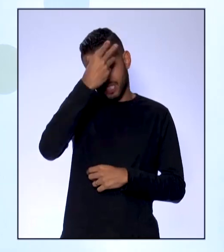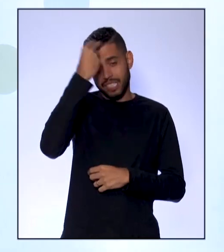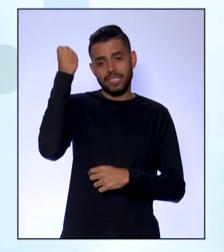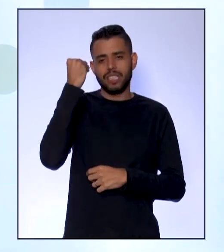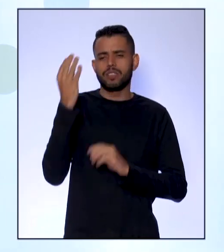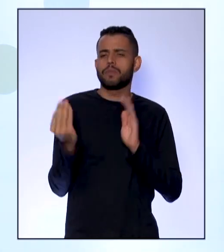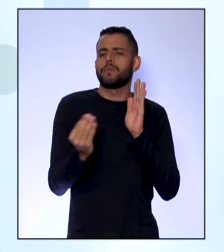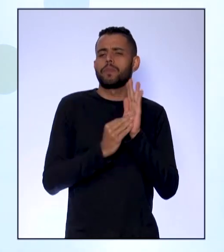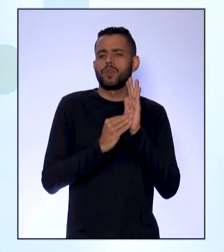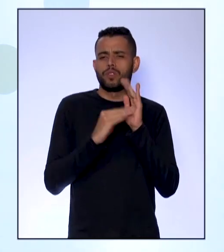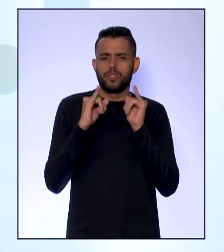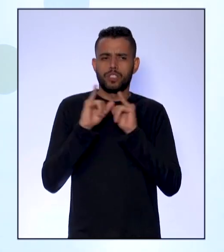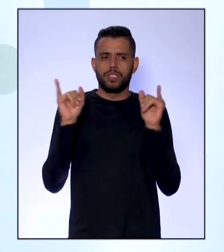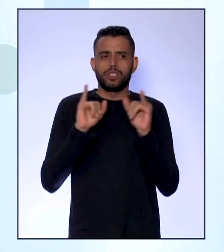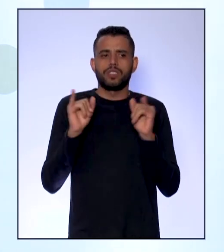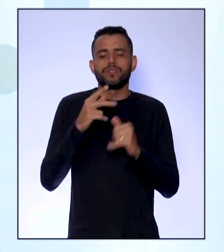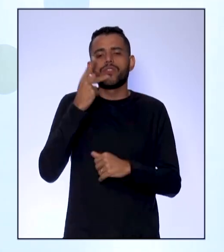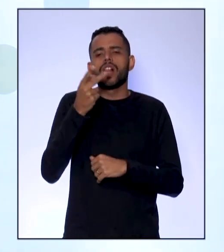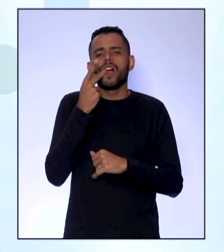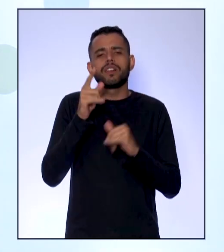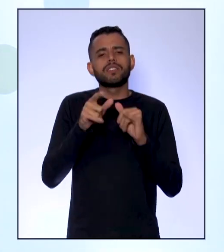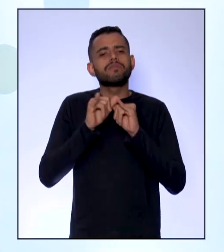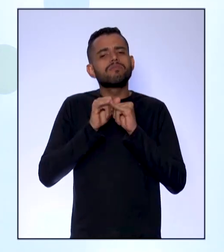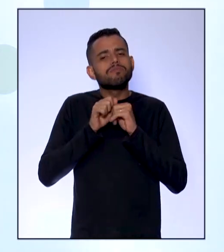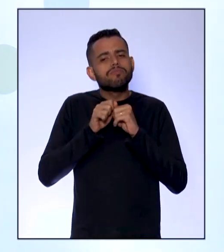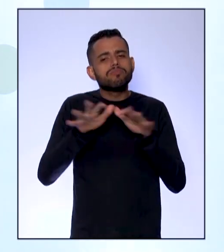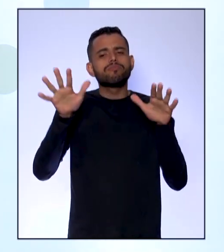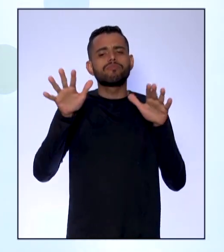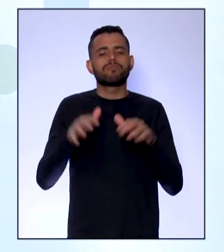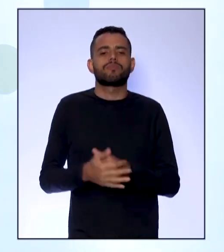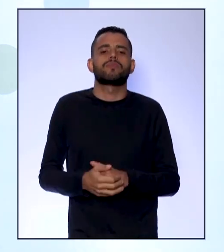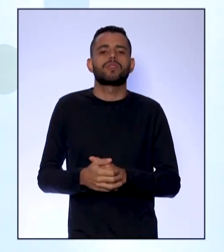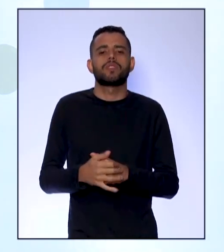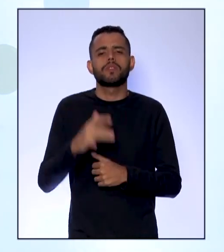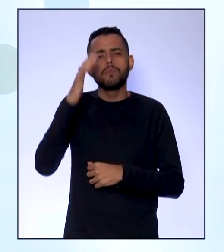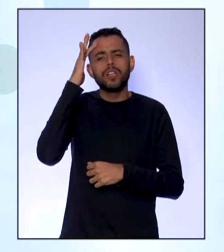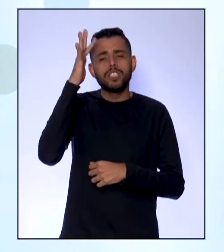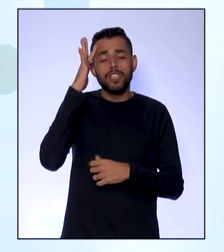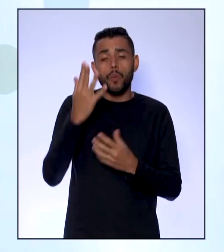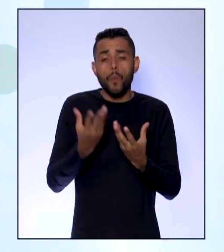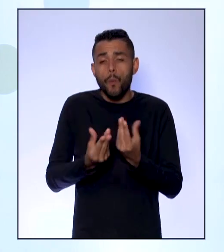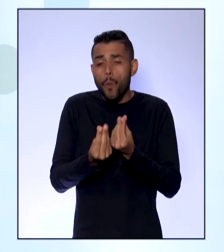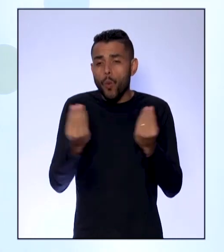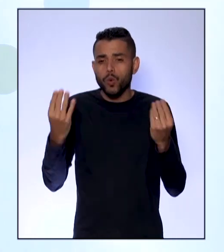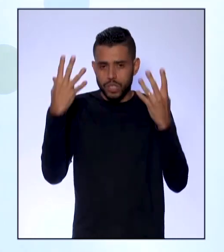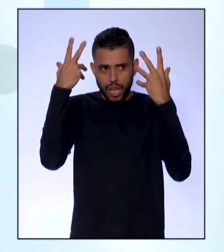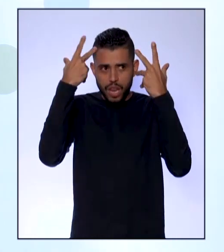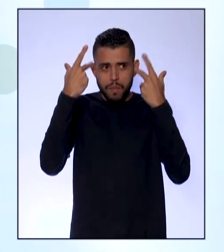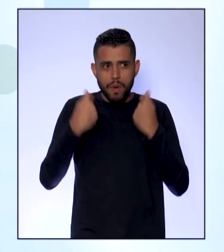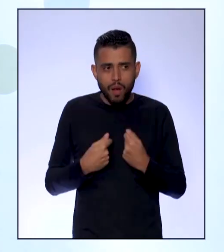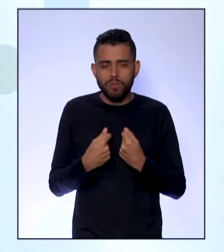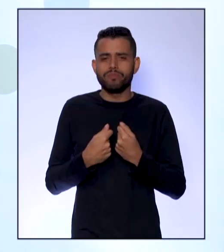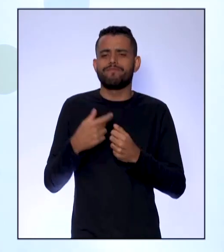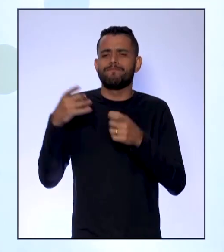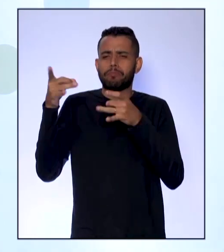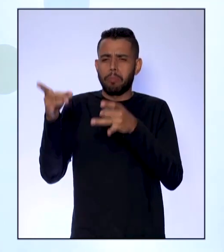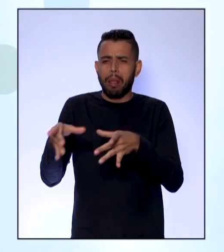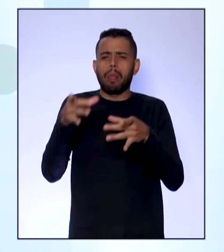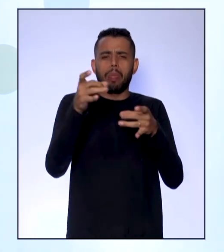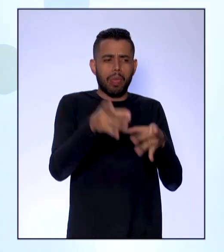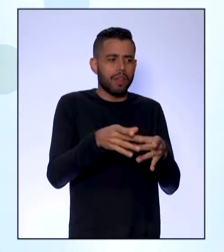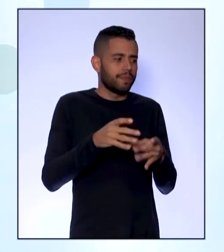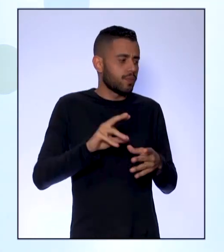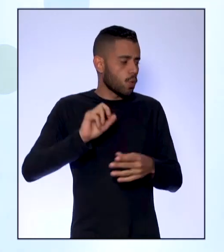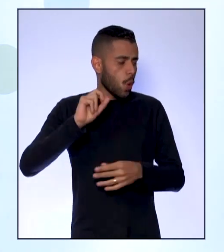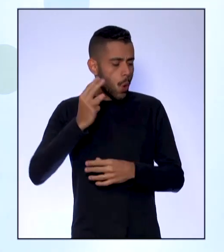só falaram que eles estavam transmitindo. Então, imagina a quantidade de animais que podem ter sido abandonados ou que podem sofrer alguns